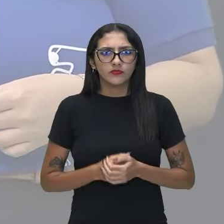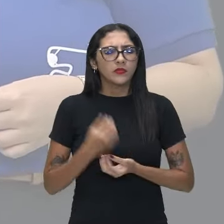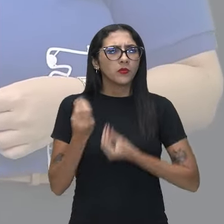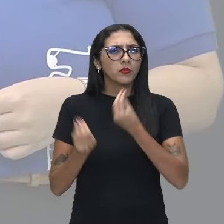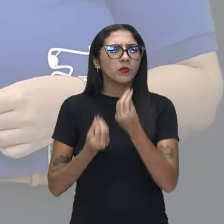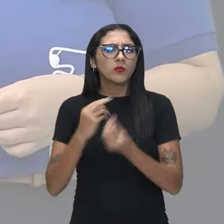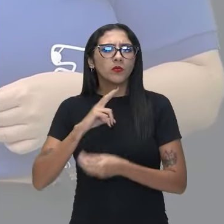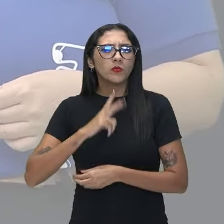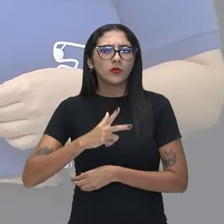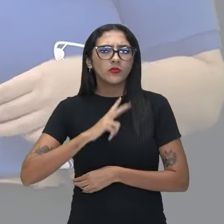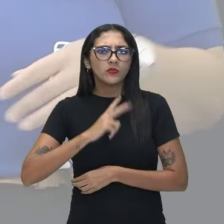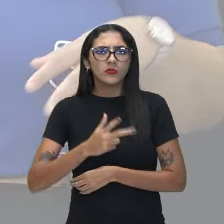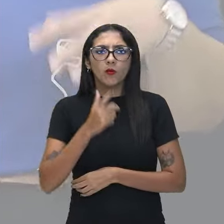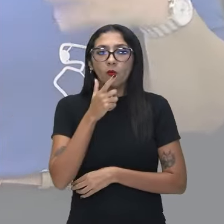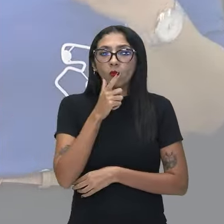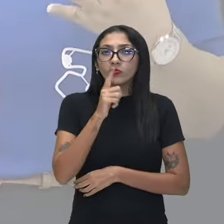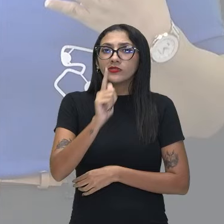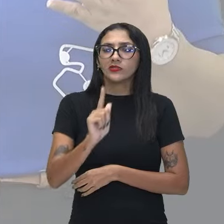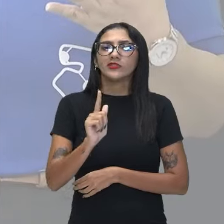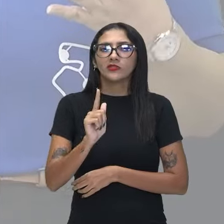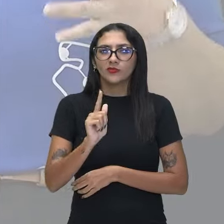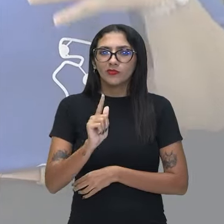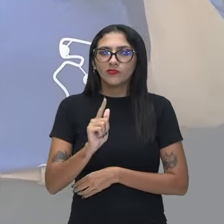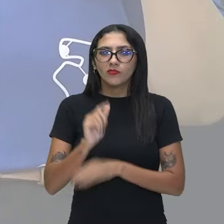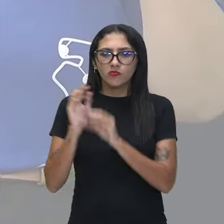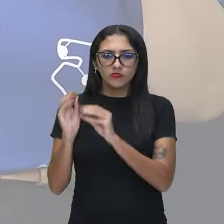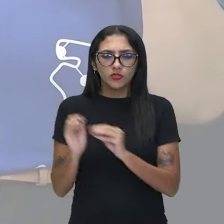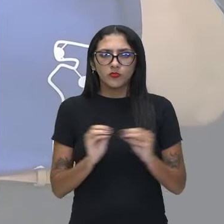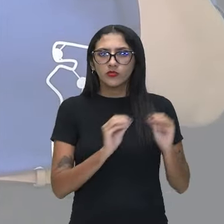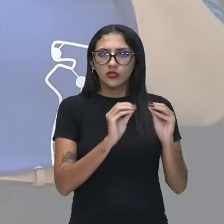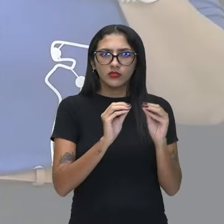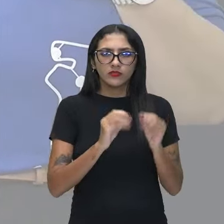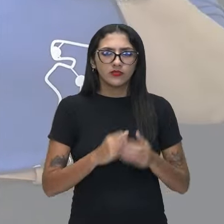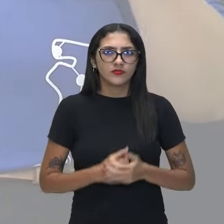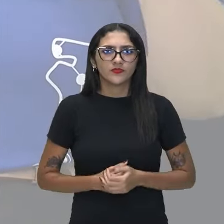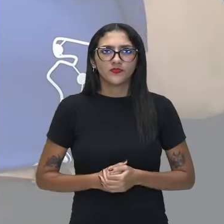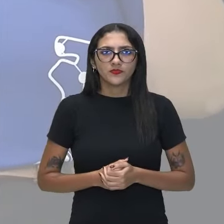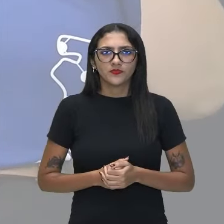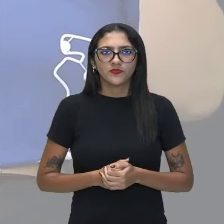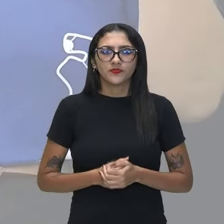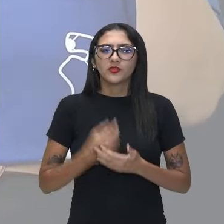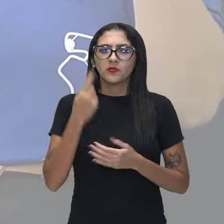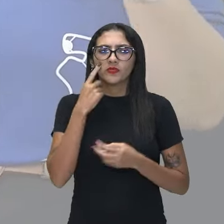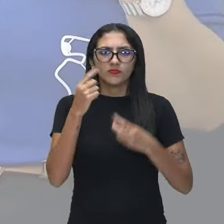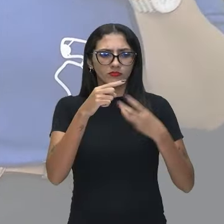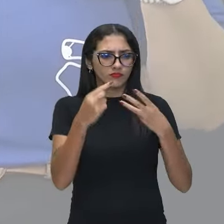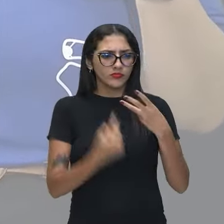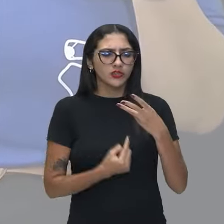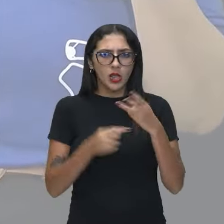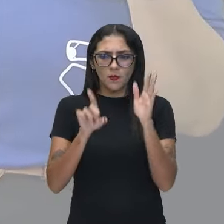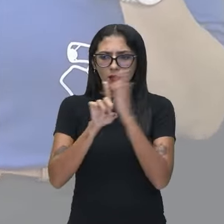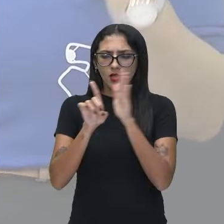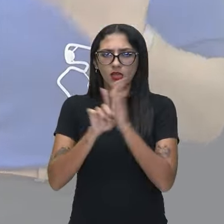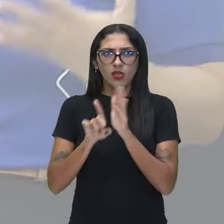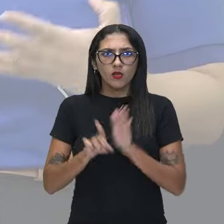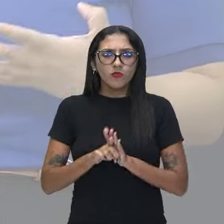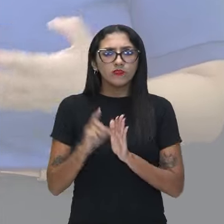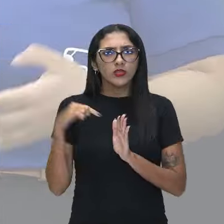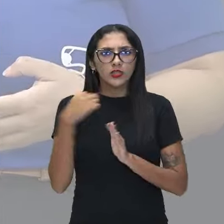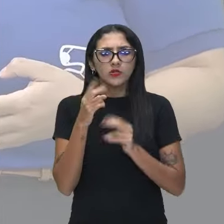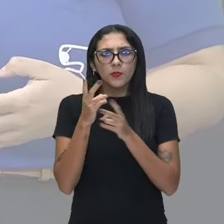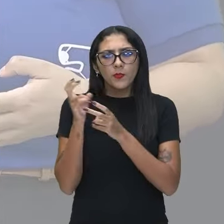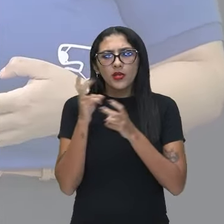realizar esse movimento tão ousado? Então vejam que com essas perguntas, eu vou extraindo as informações